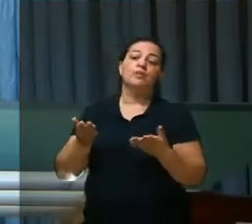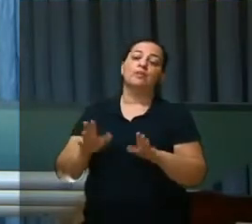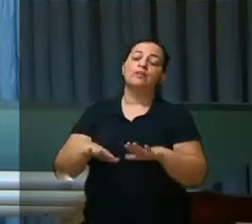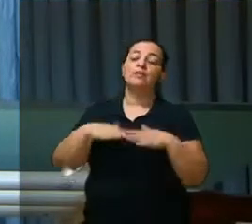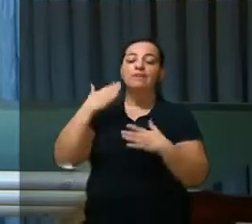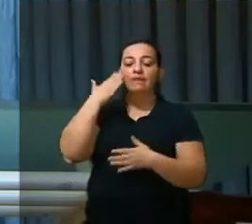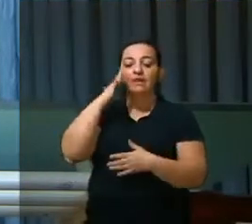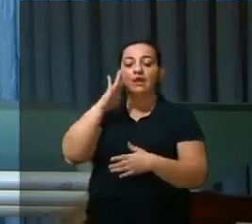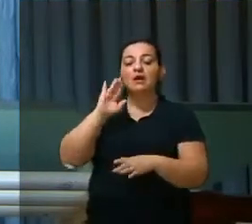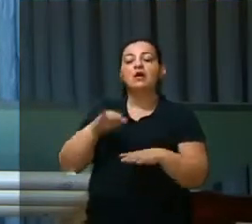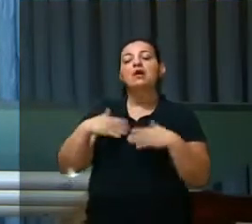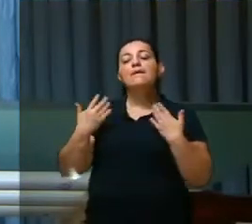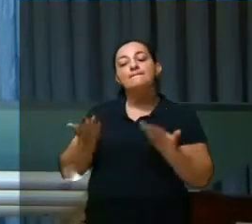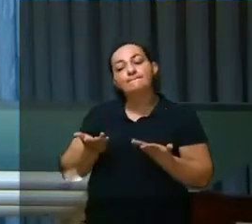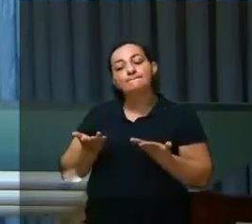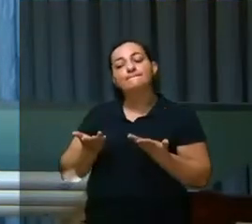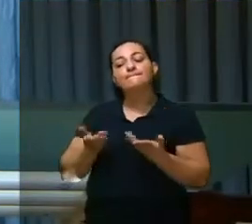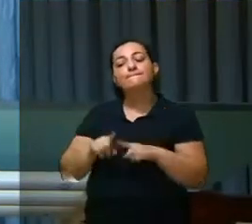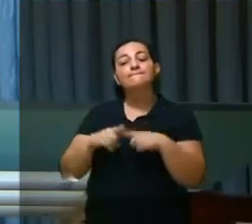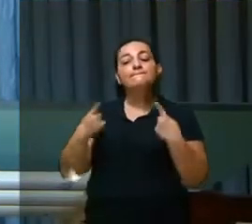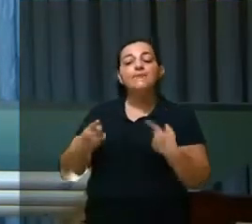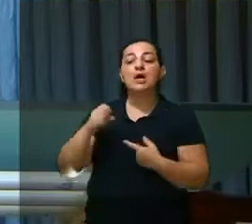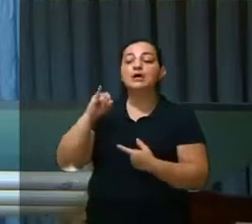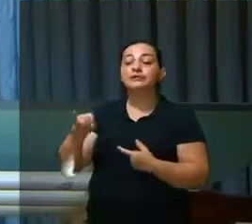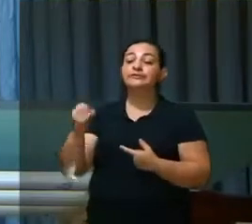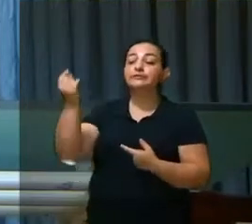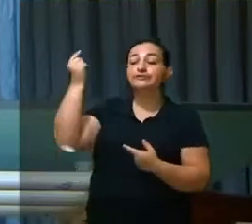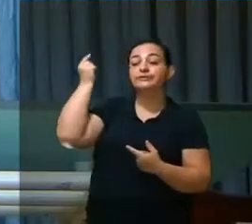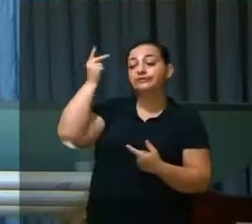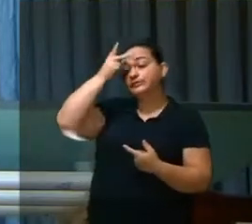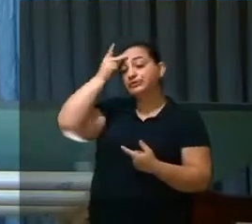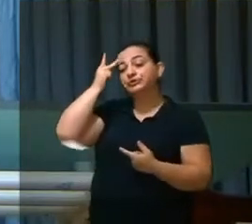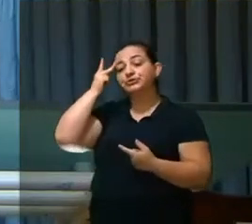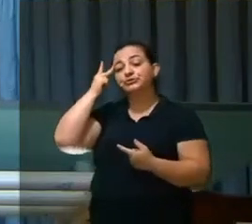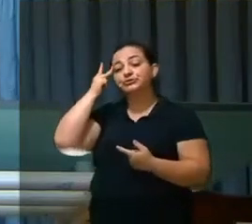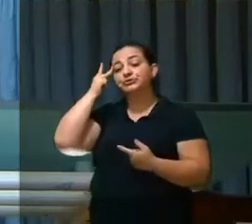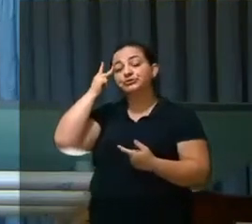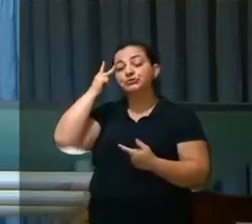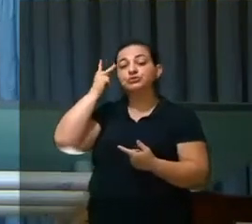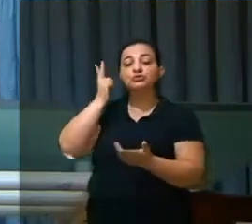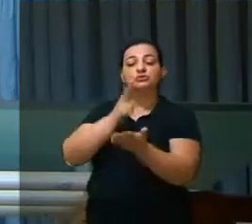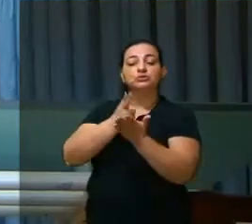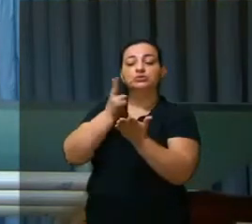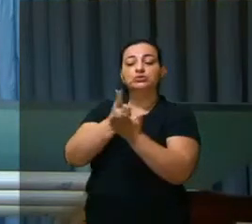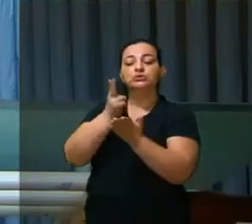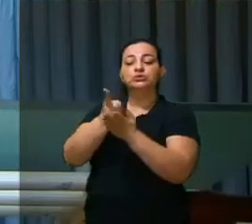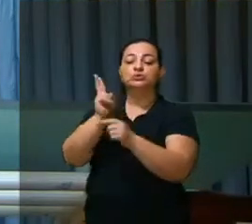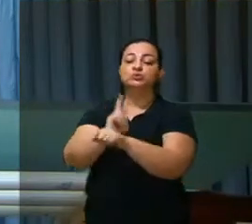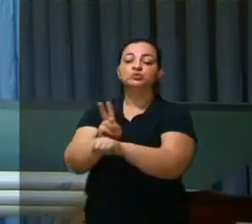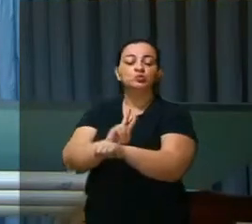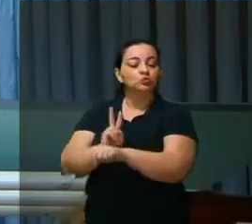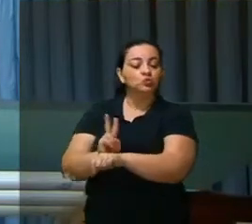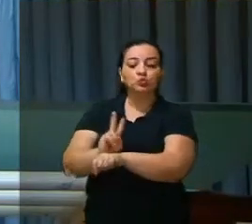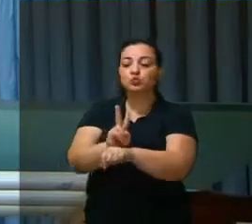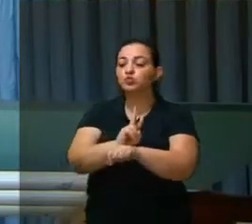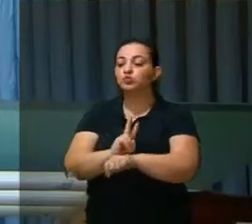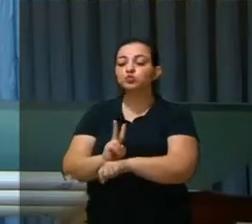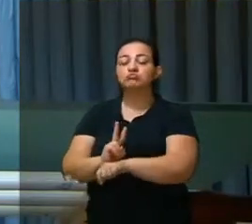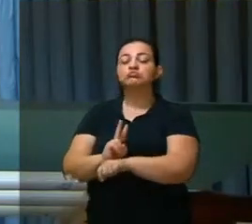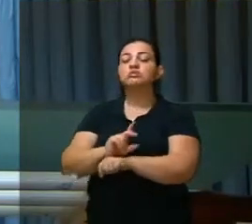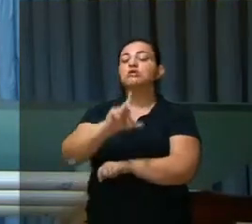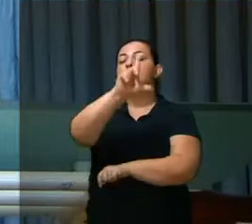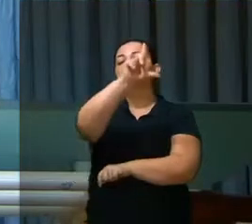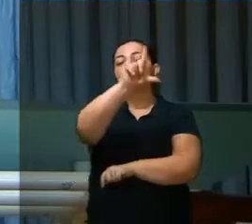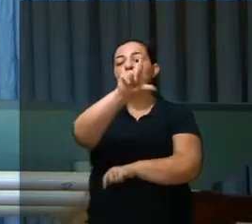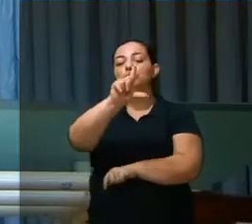Ah entendi mas então mas se a pessoa não está vigiando ela vai simplesmente